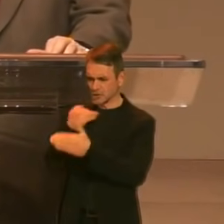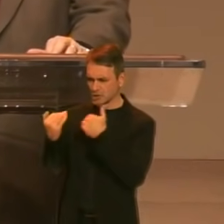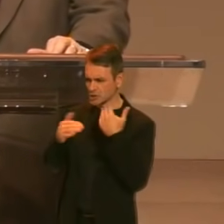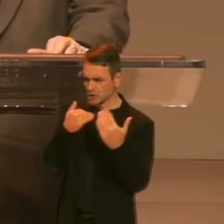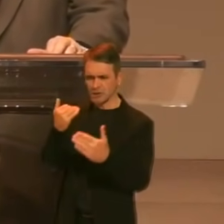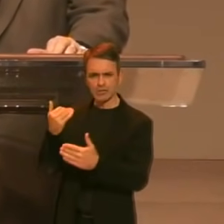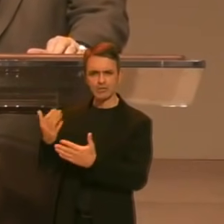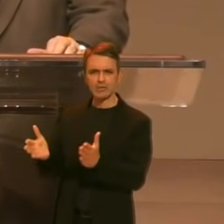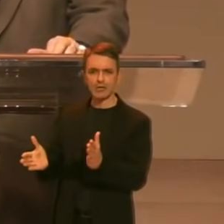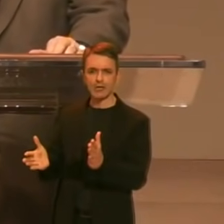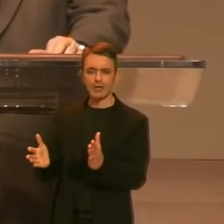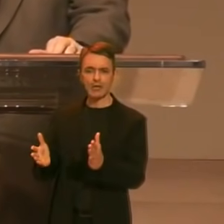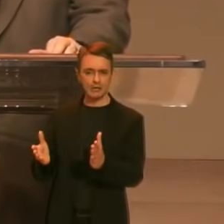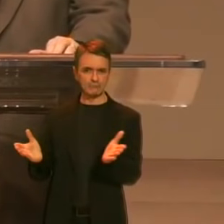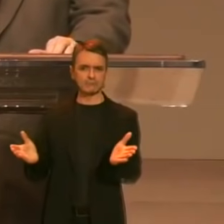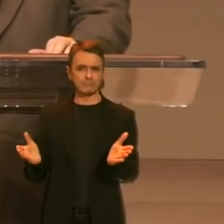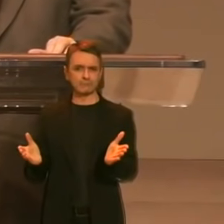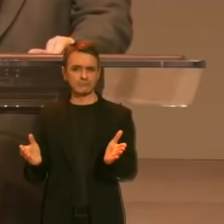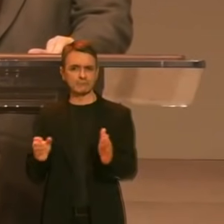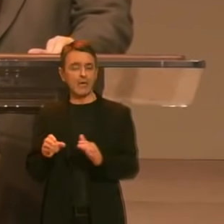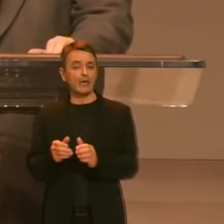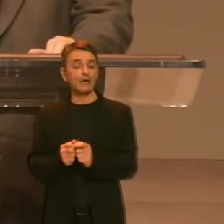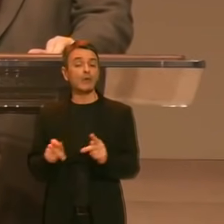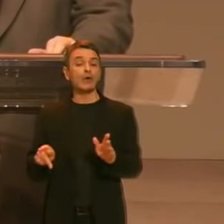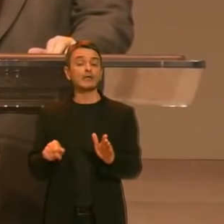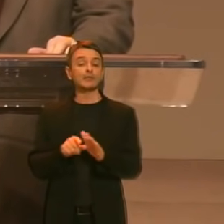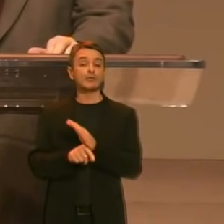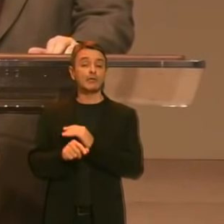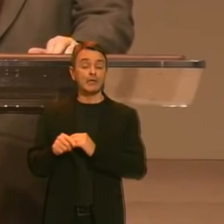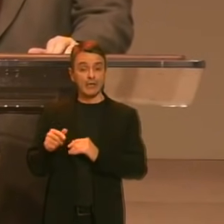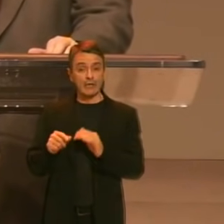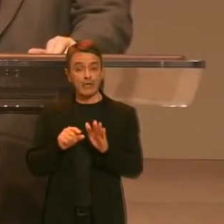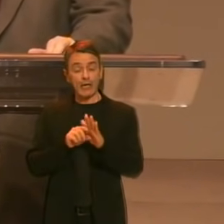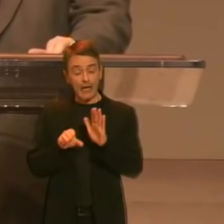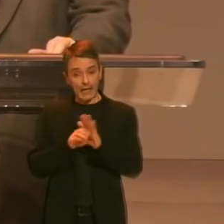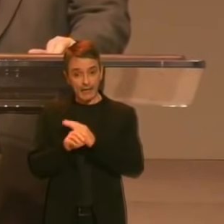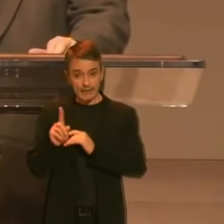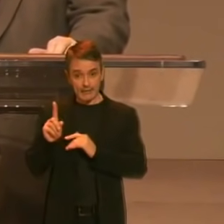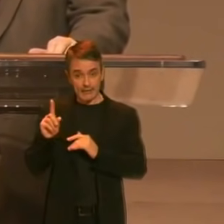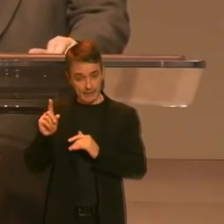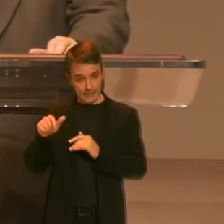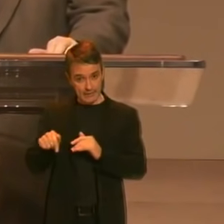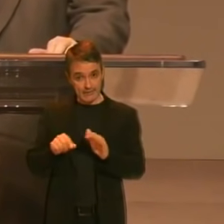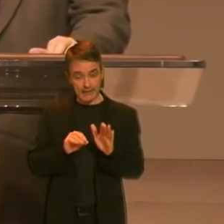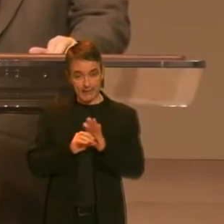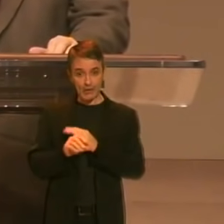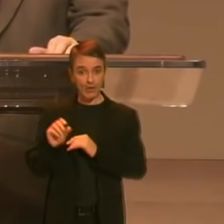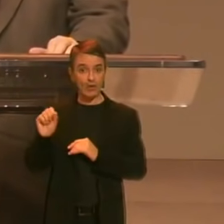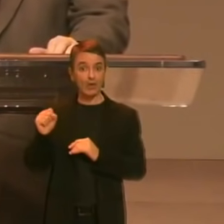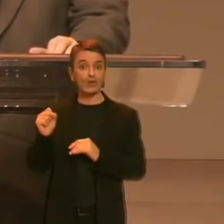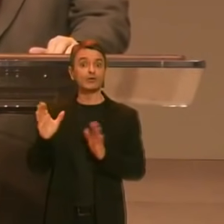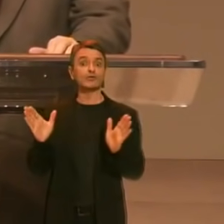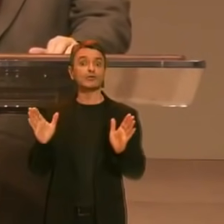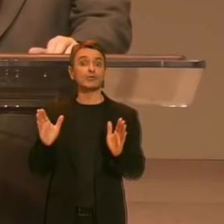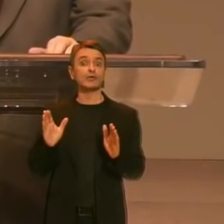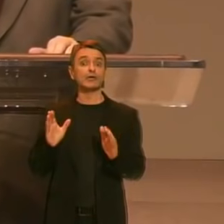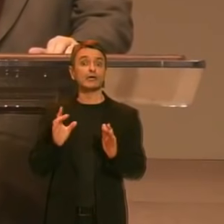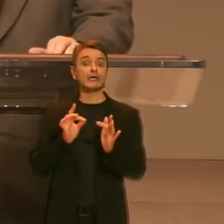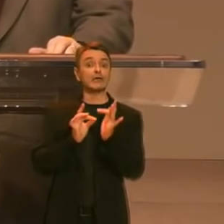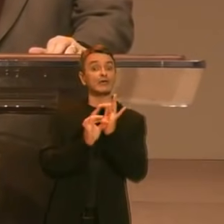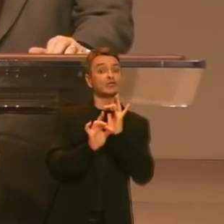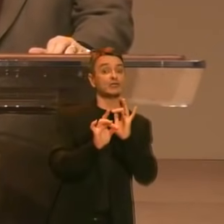Apocalipse 17, 8 vai dizer: a besta que você viu era e já não é, ela está para subir